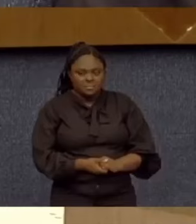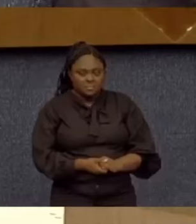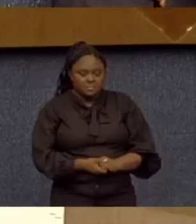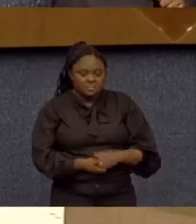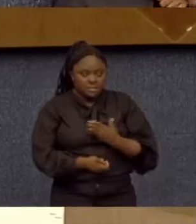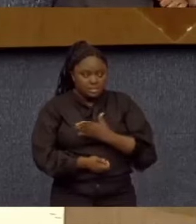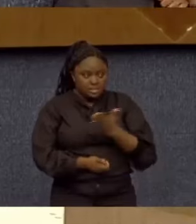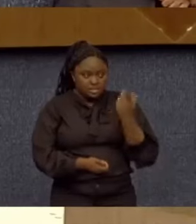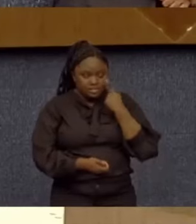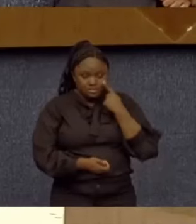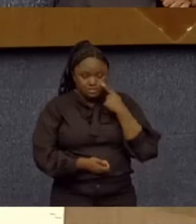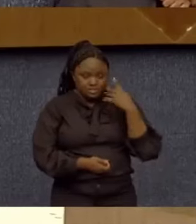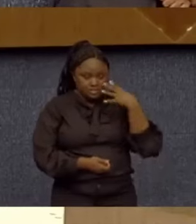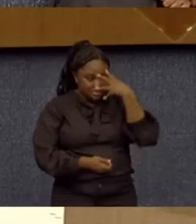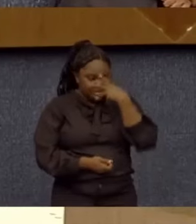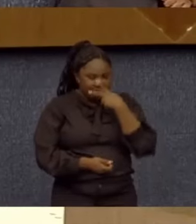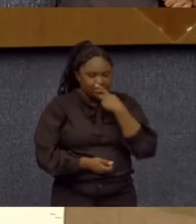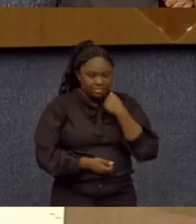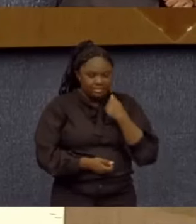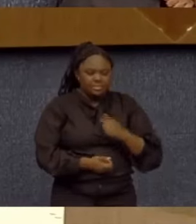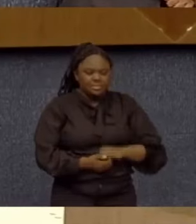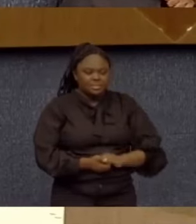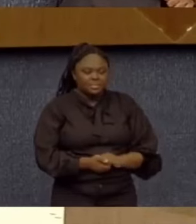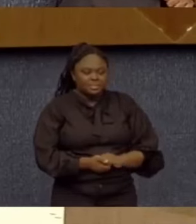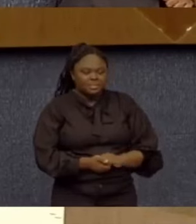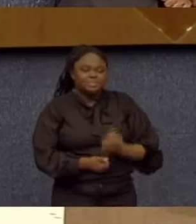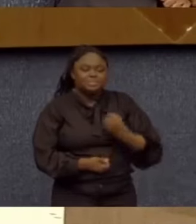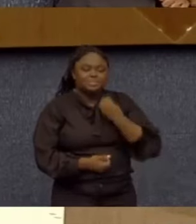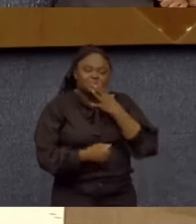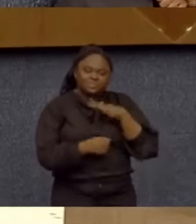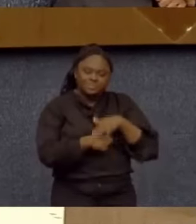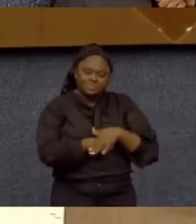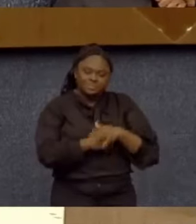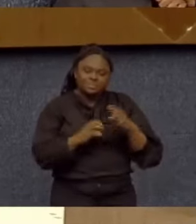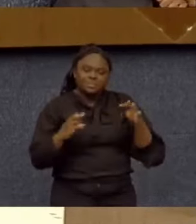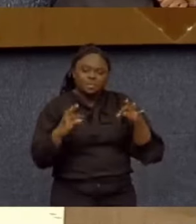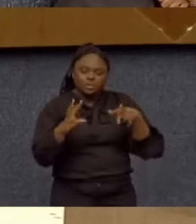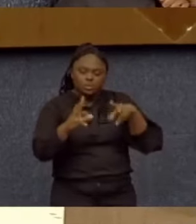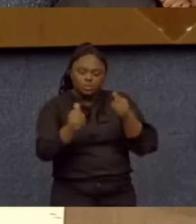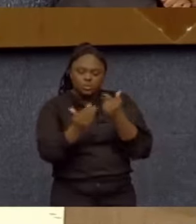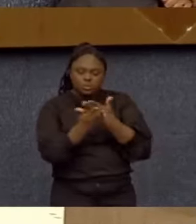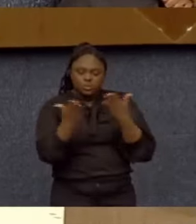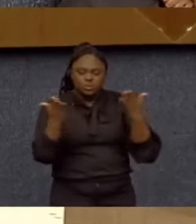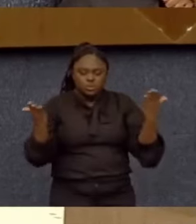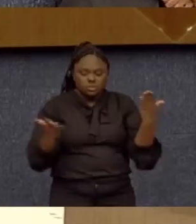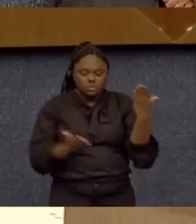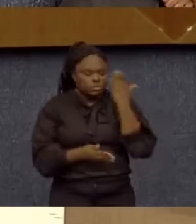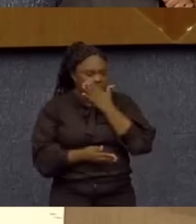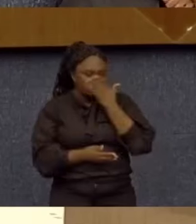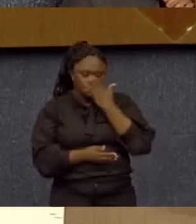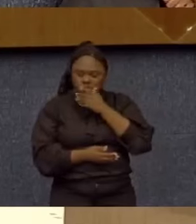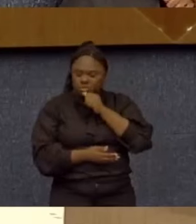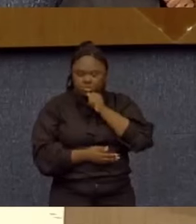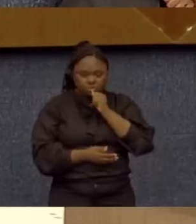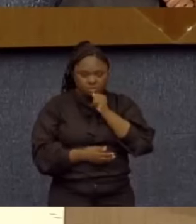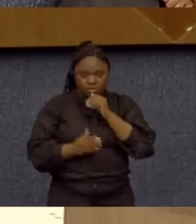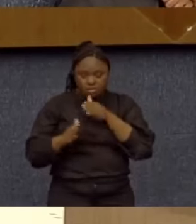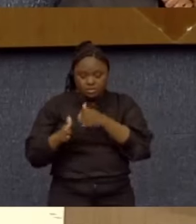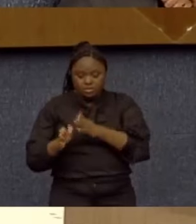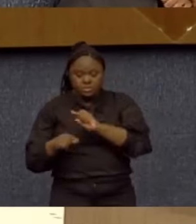Vocês viram que título lindo, gente? Boa noite a todos, quem eu não vi, que chegou depois, que estão